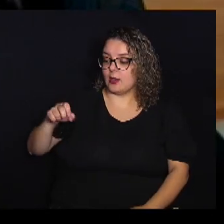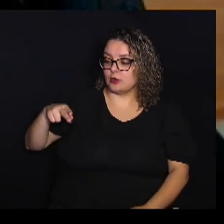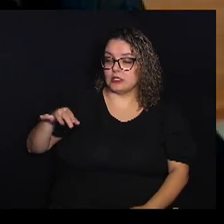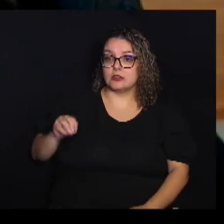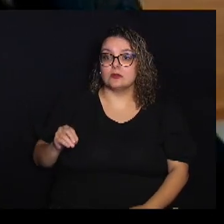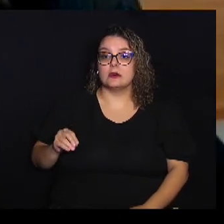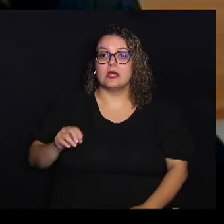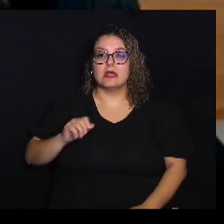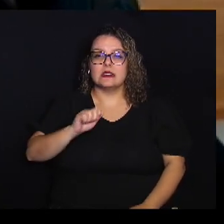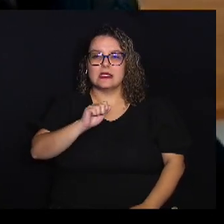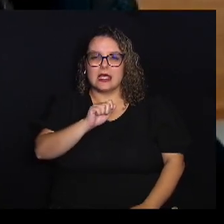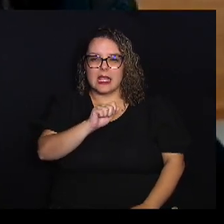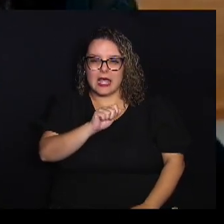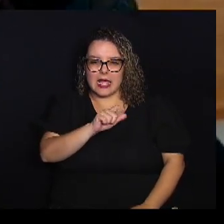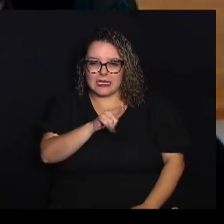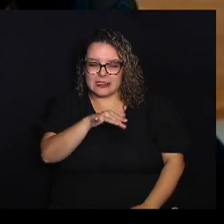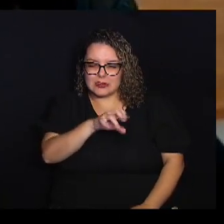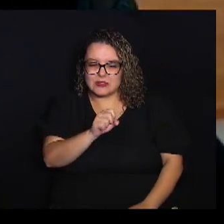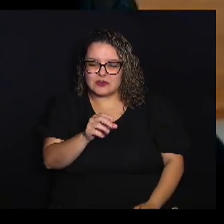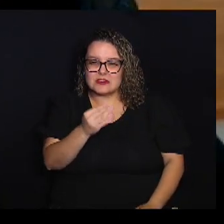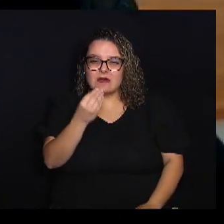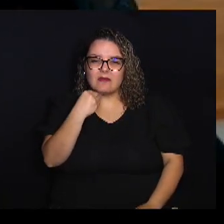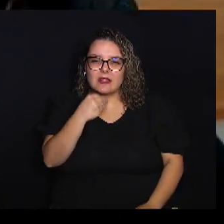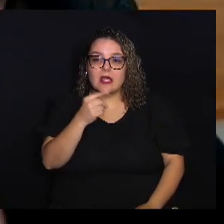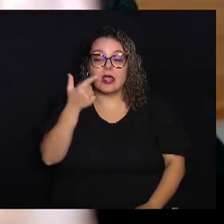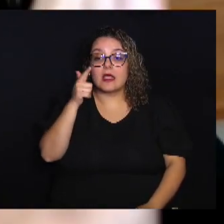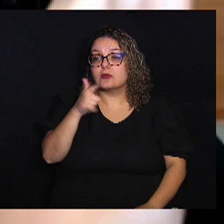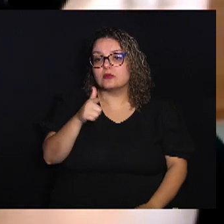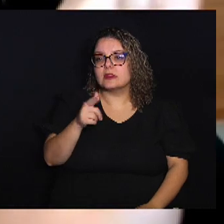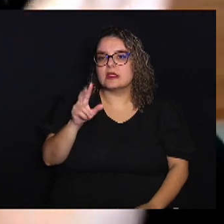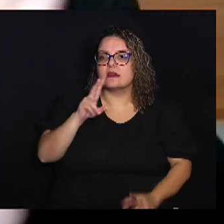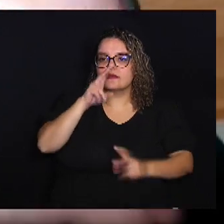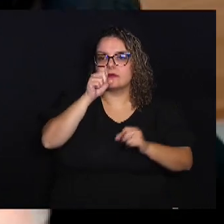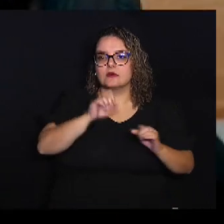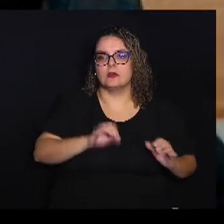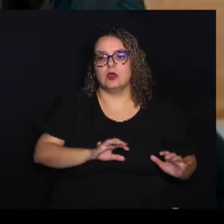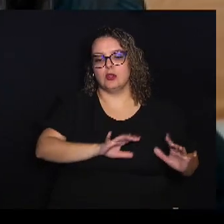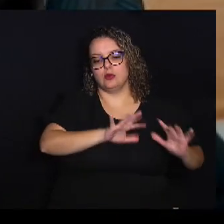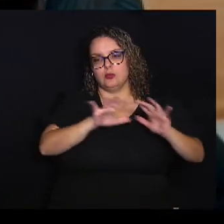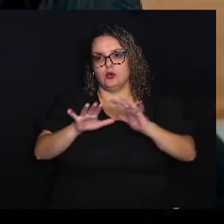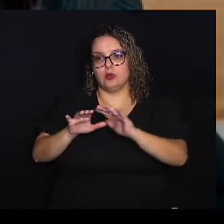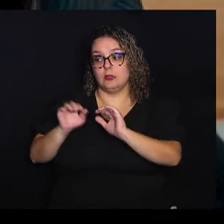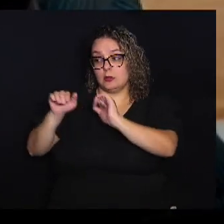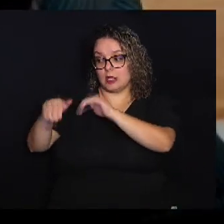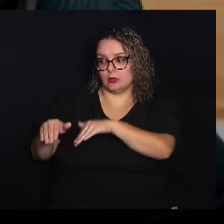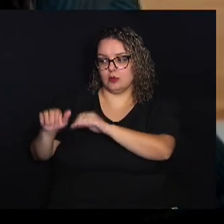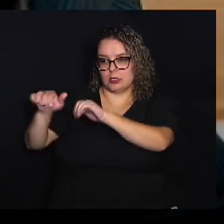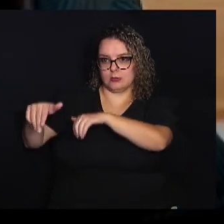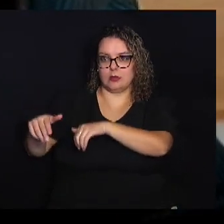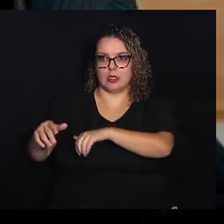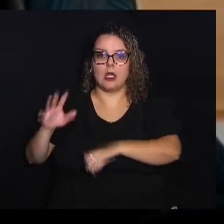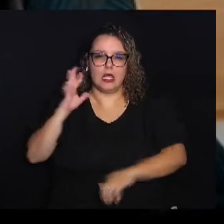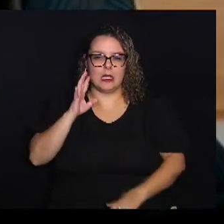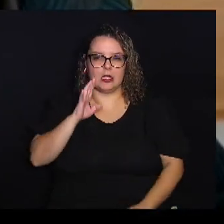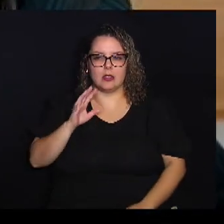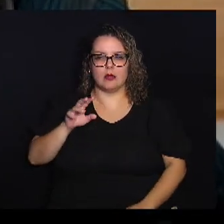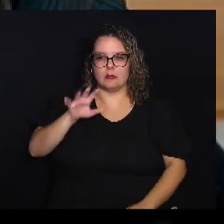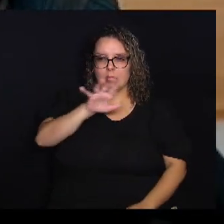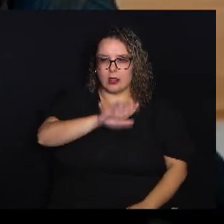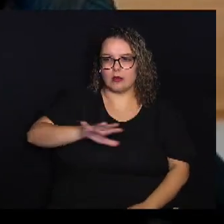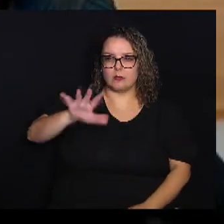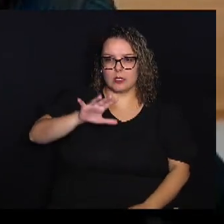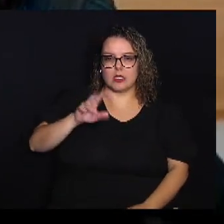fracos e eles não têm força de jogar em direção à Austrália. É bem legal ter um mapa para dar uma olhada nesse